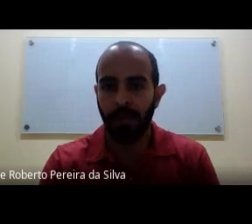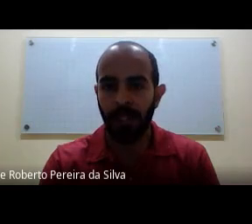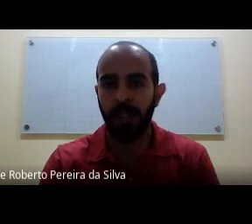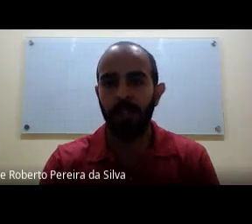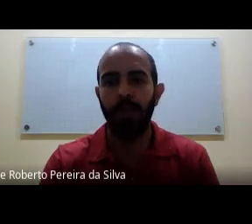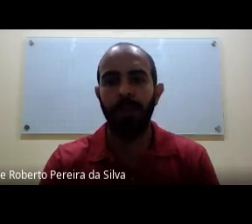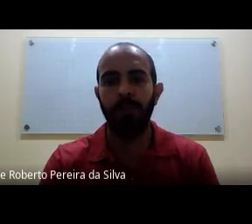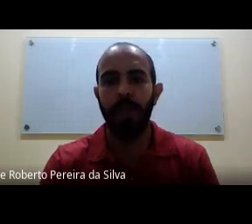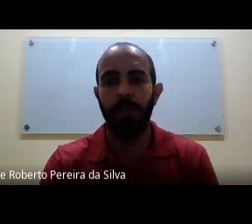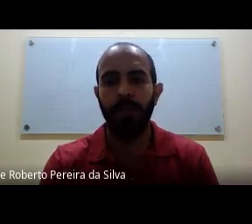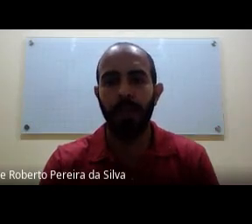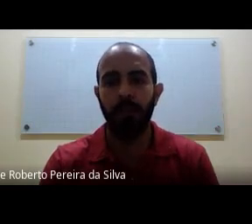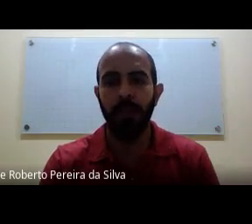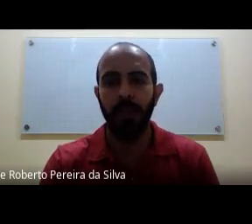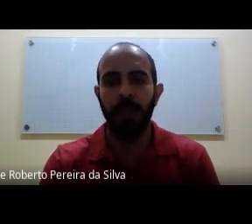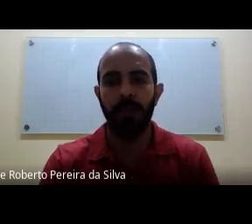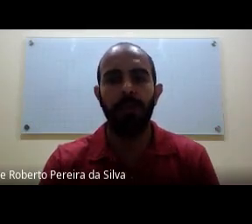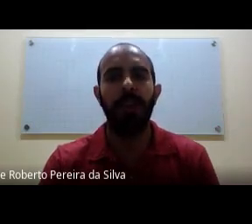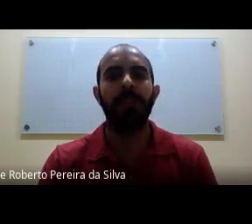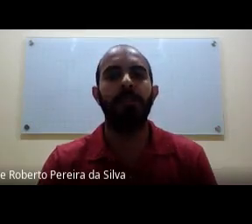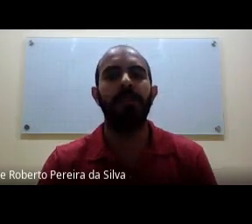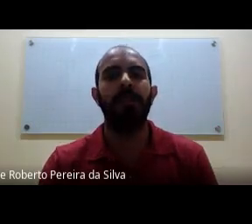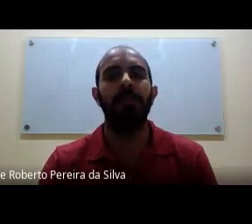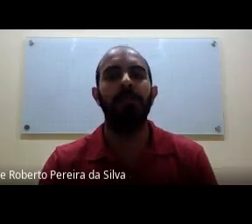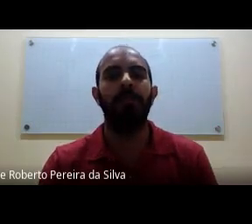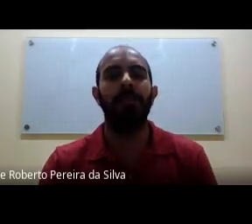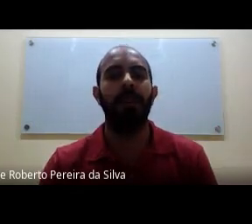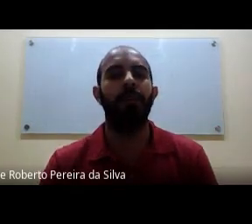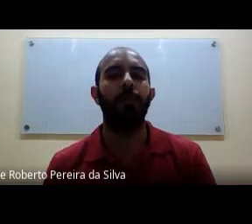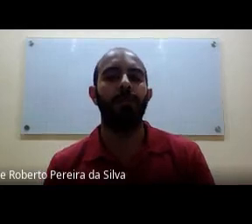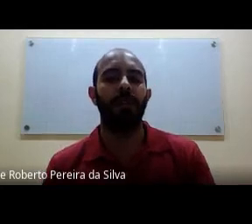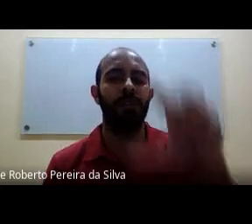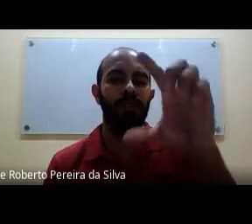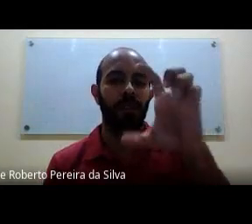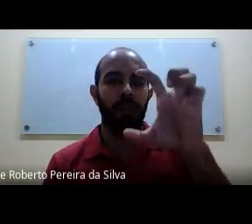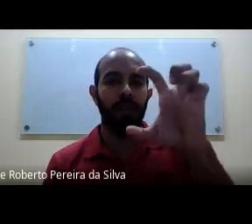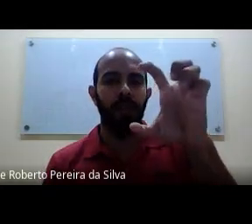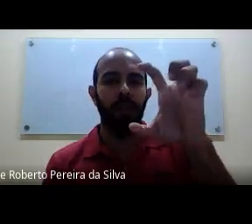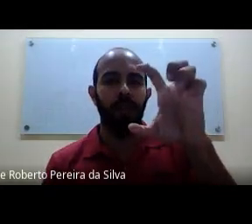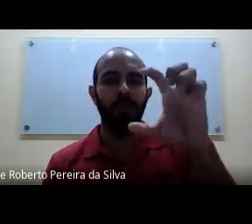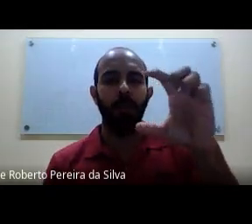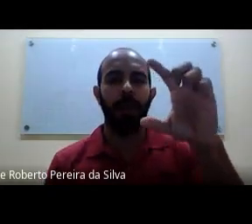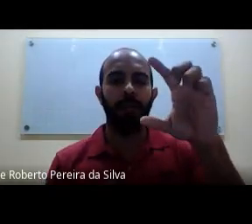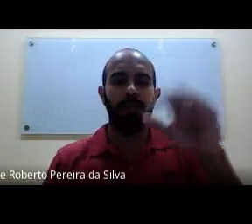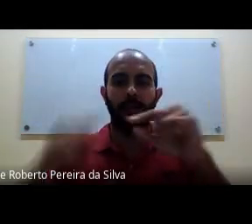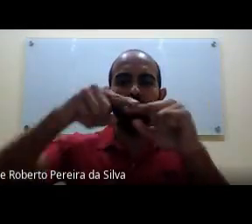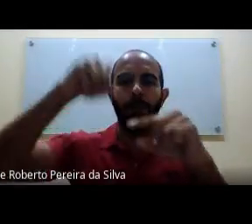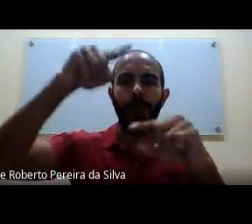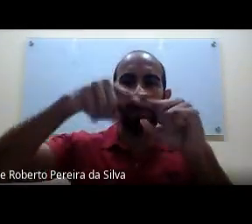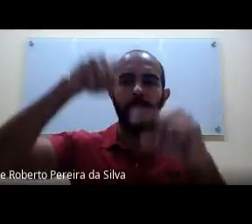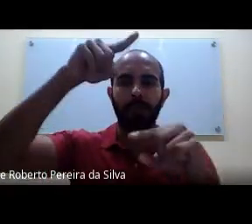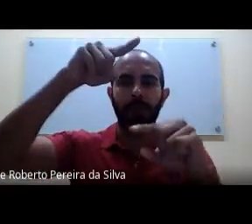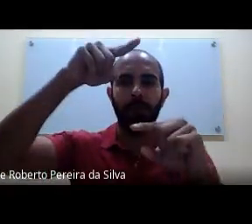nossa força ela está atuando na horizontal, então estou querendo saber exatamente qual vai ser a componente do meu braço,